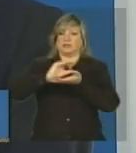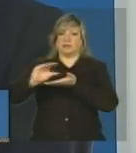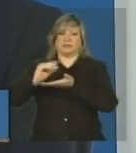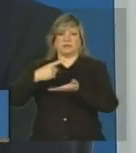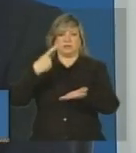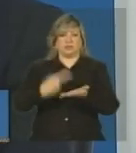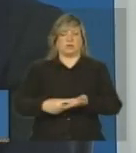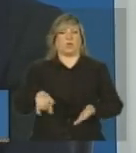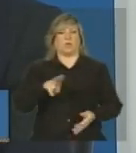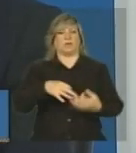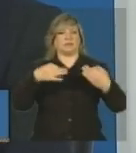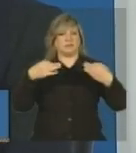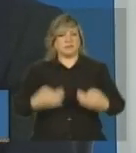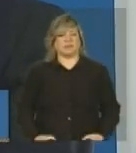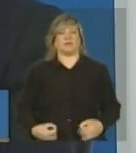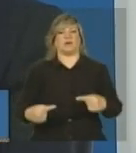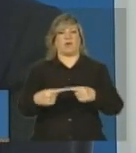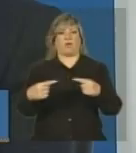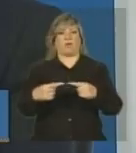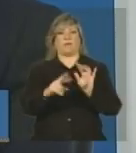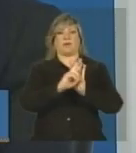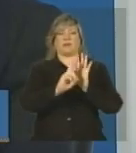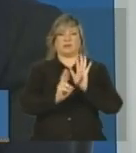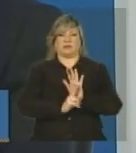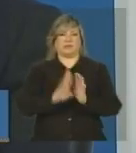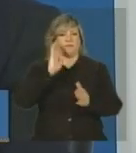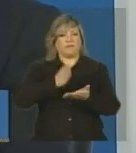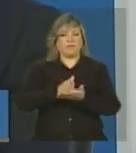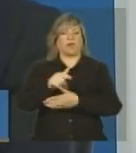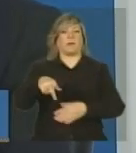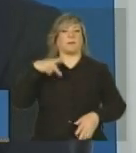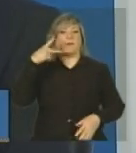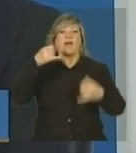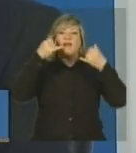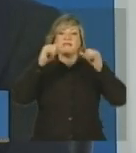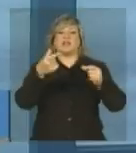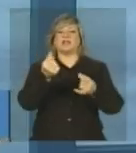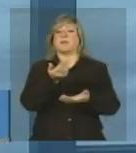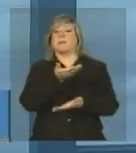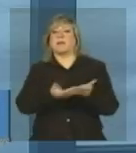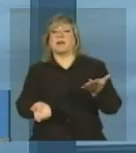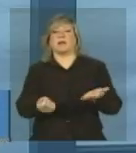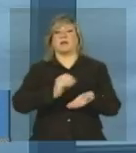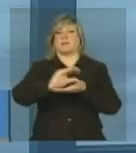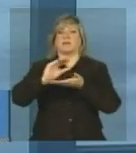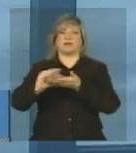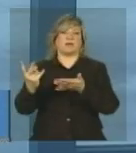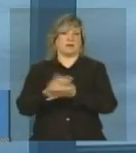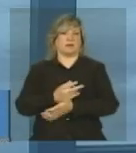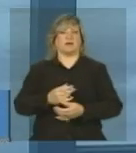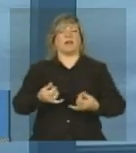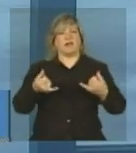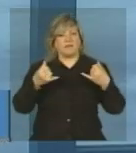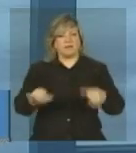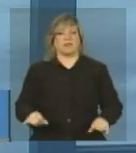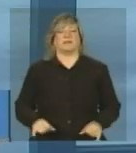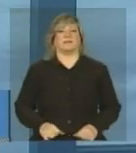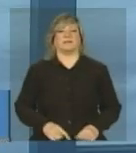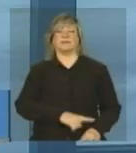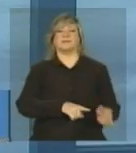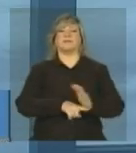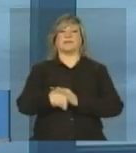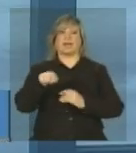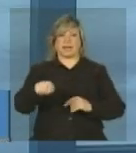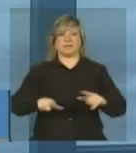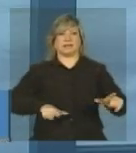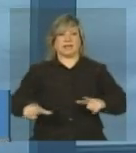gente garantir um foco mais adequado dessas políticas, evitando desvio de recursos e de esforços. É um instrumento a mais que o